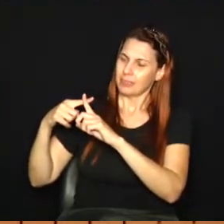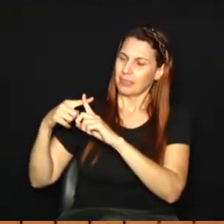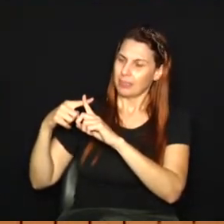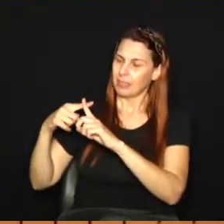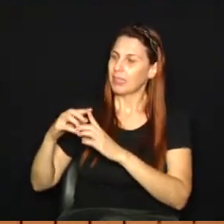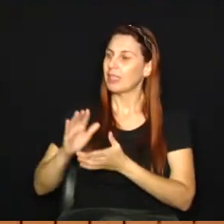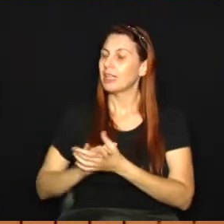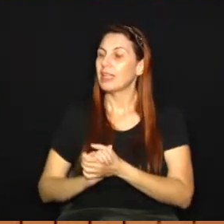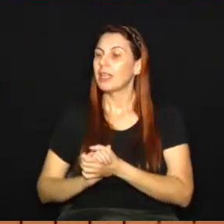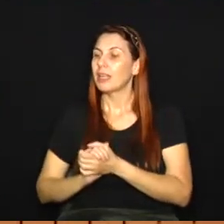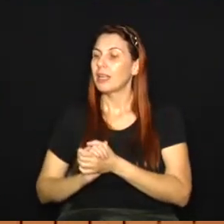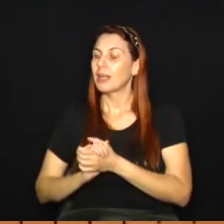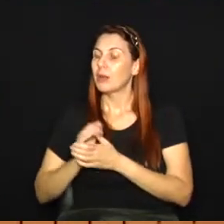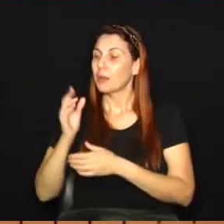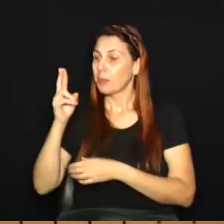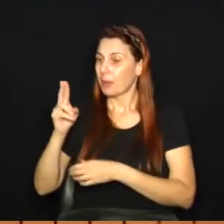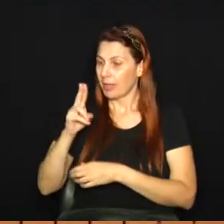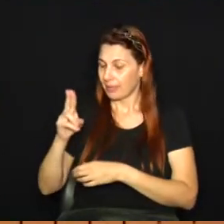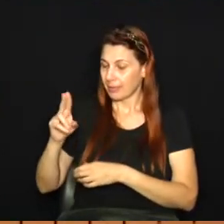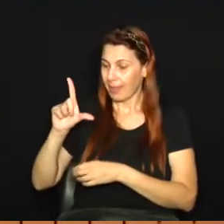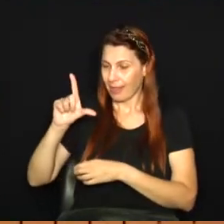pelo padre de Lácio, mas depois